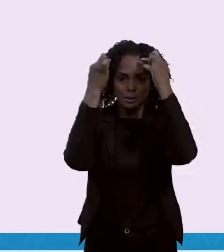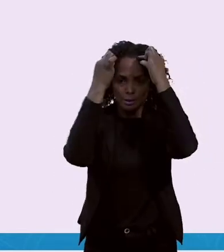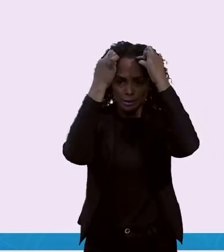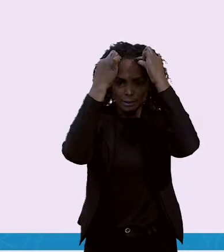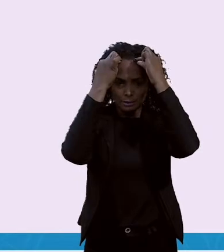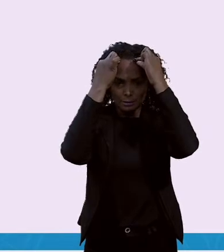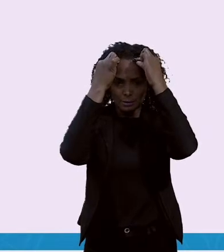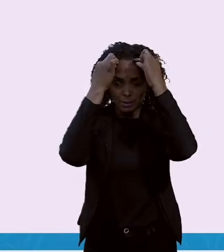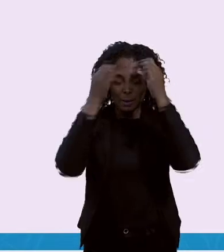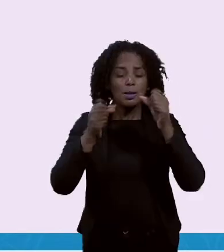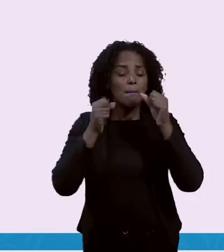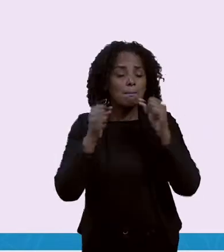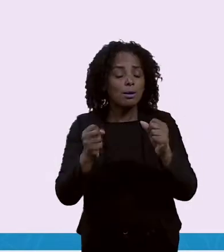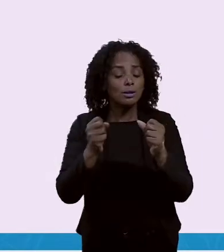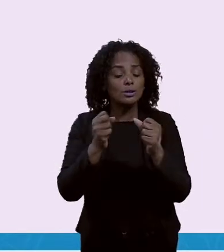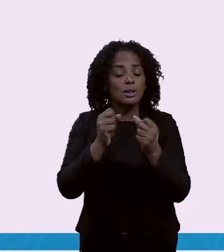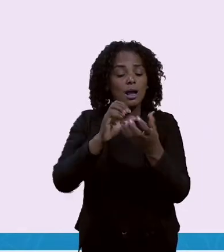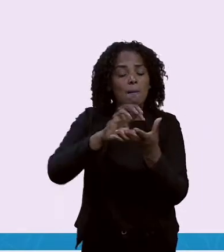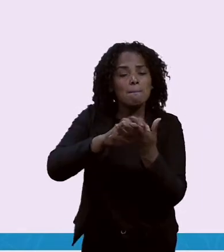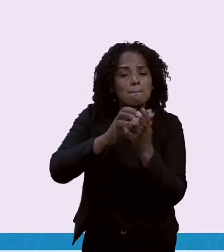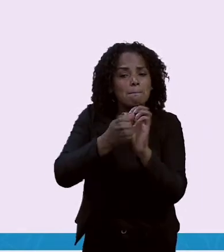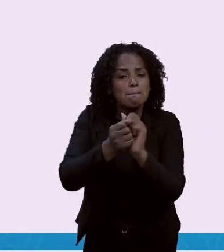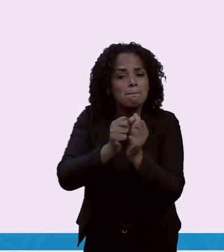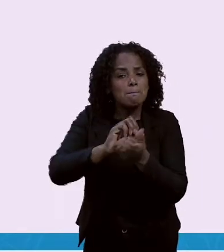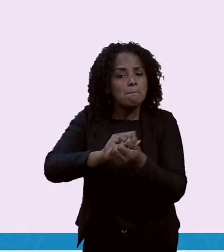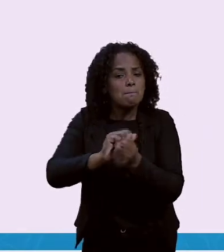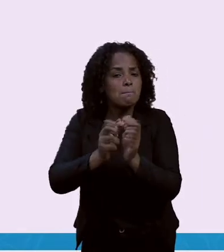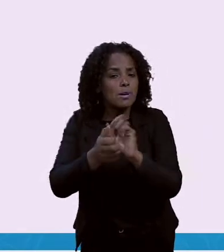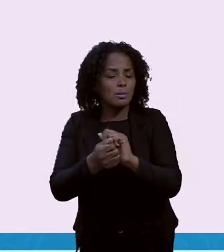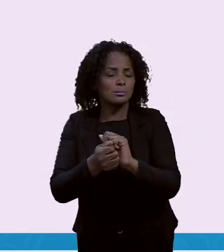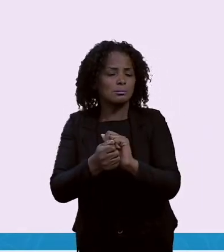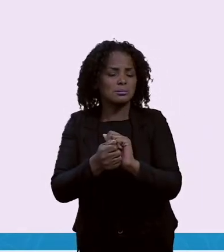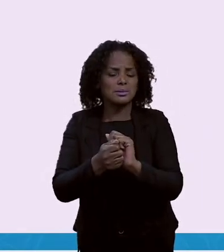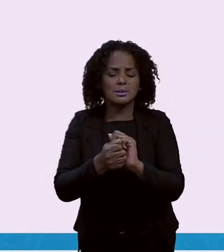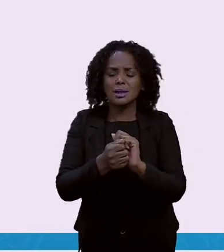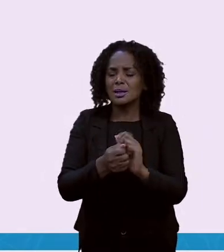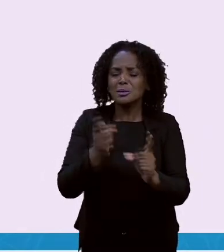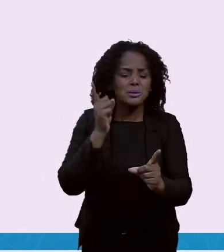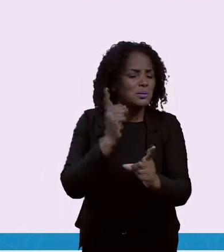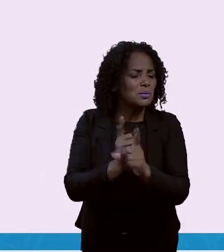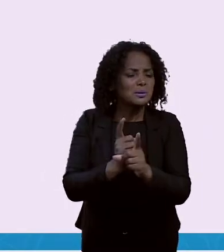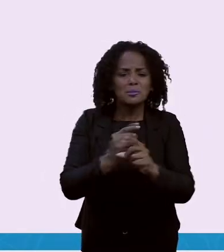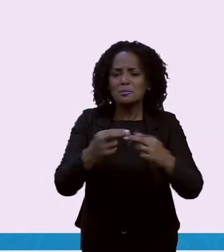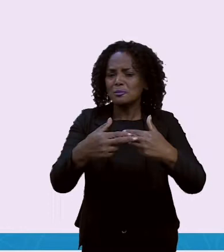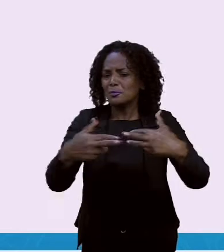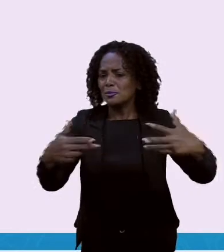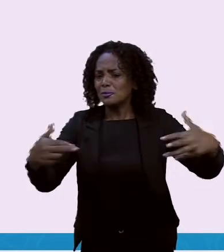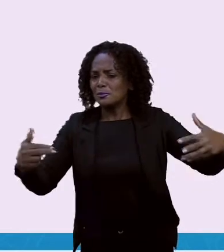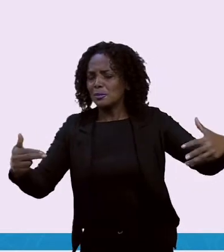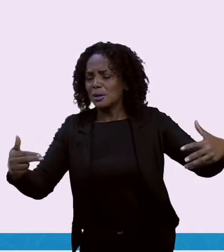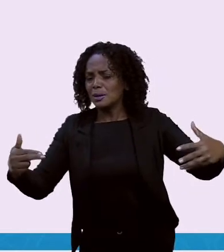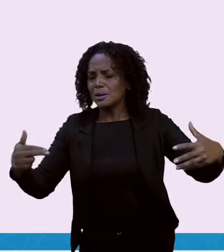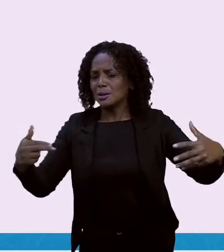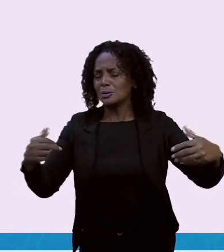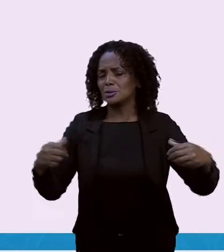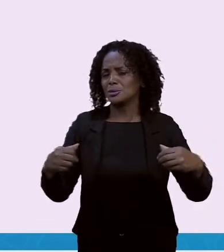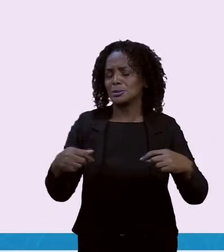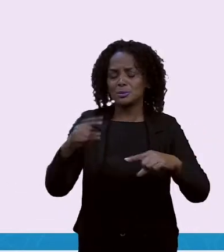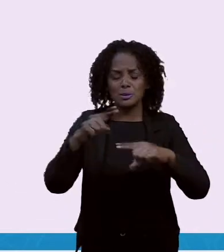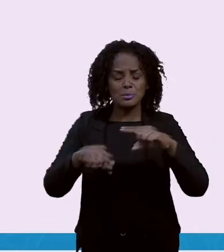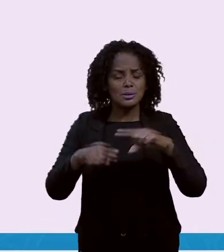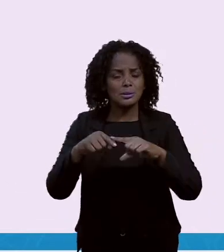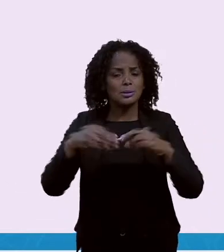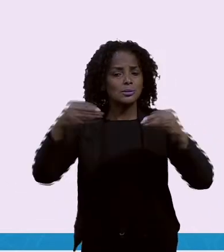ser moldado. Por isso você encontra inúmeros objetos de plástico, porque ele é fácil de ser